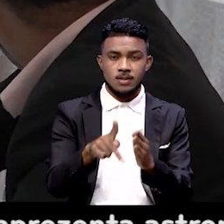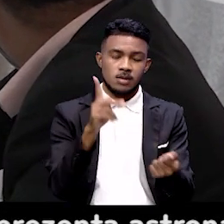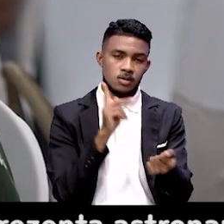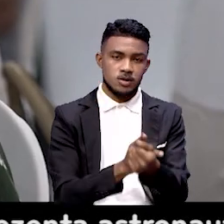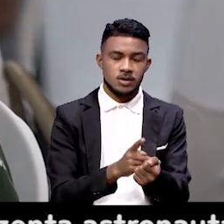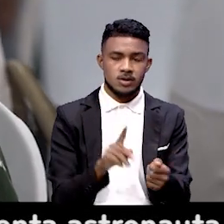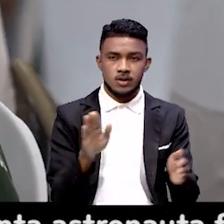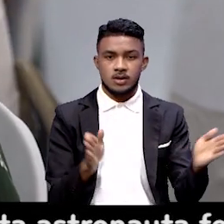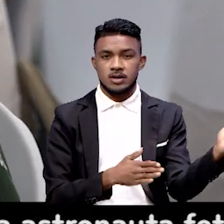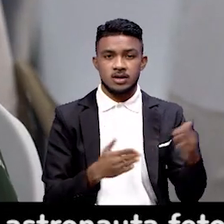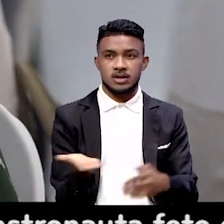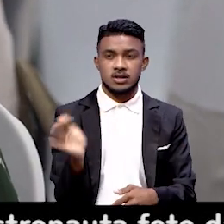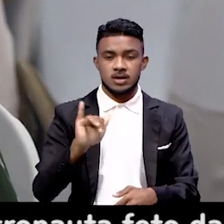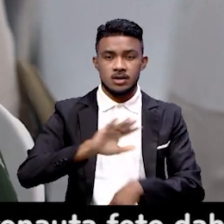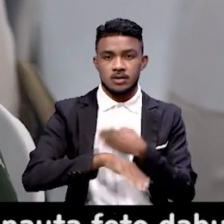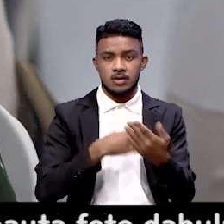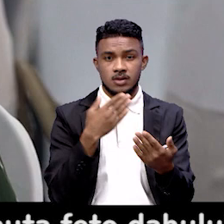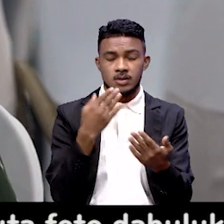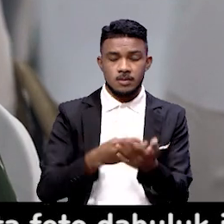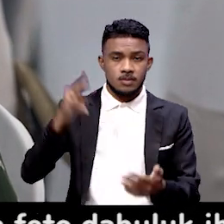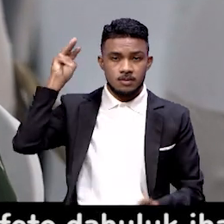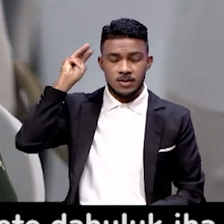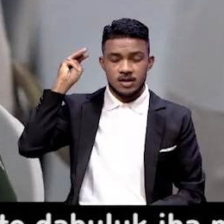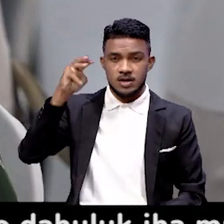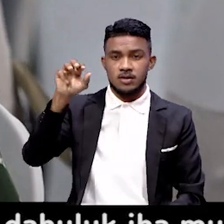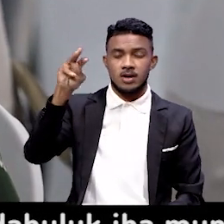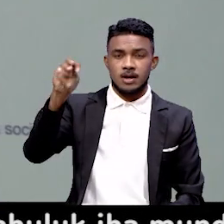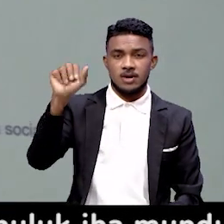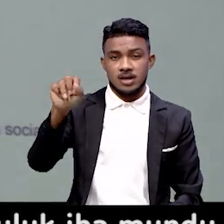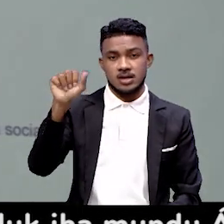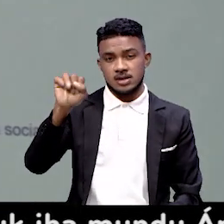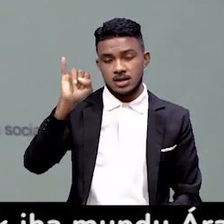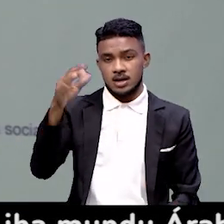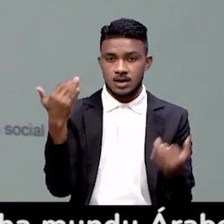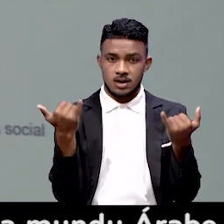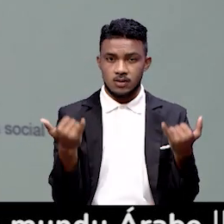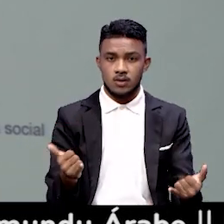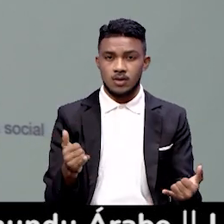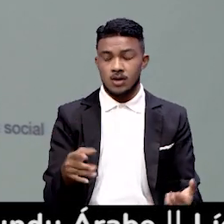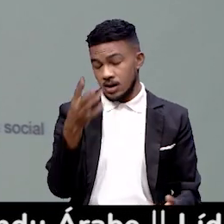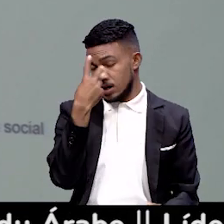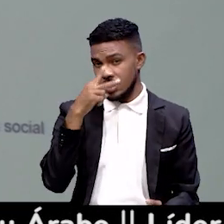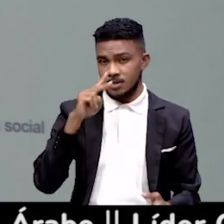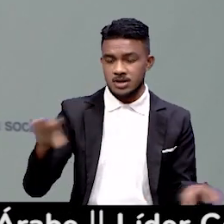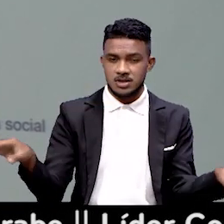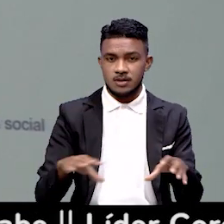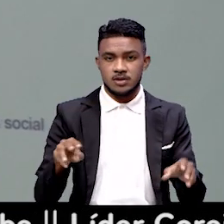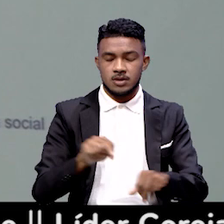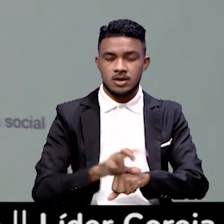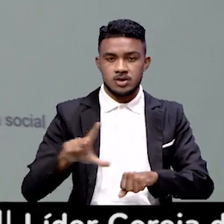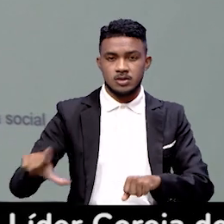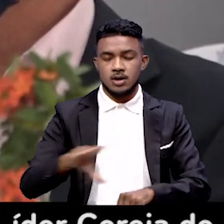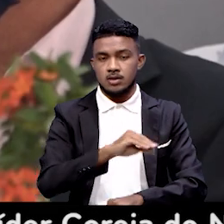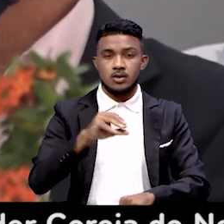Sira. Também o Ministério Solidariedade Social na Inclusão atualmente consulta o parceiro nacional no internacional